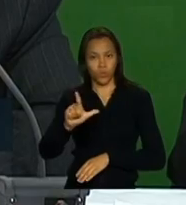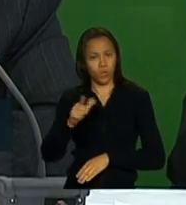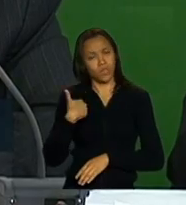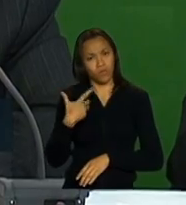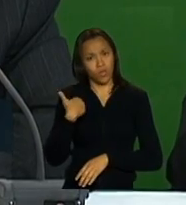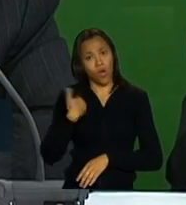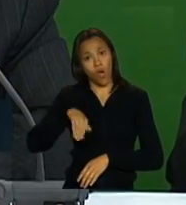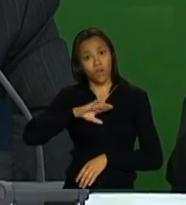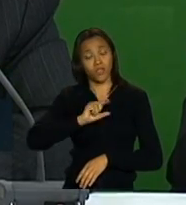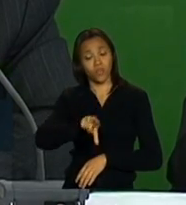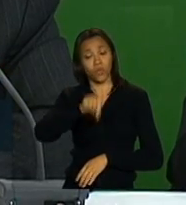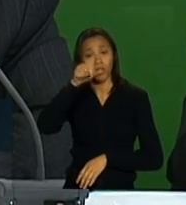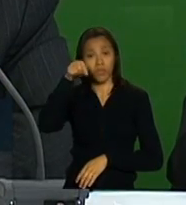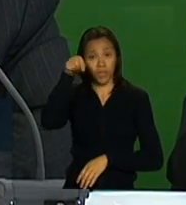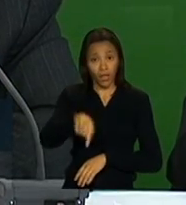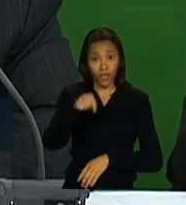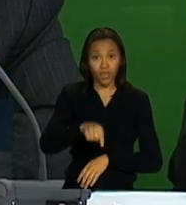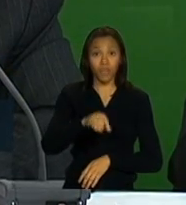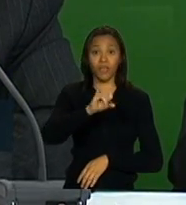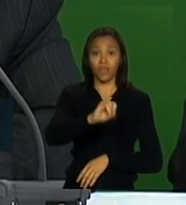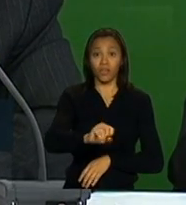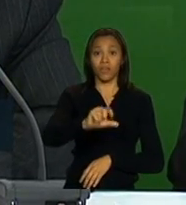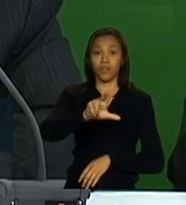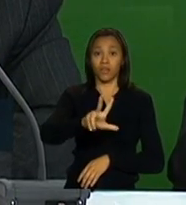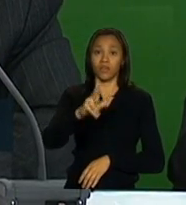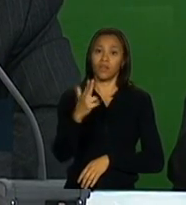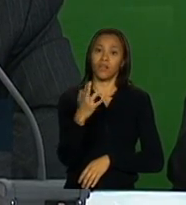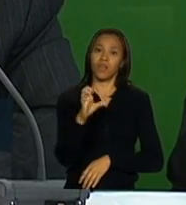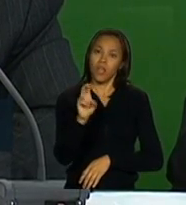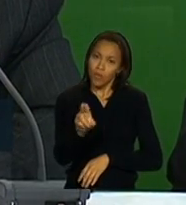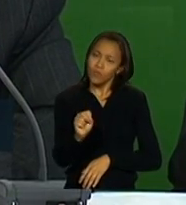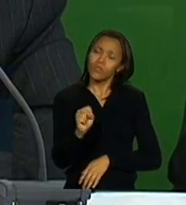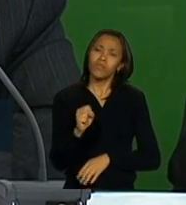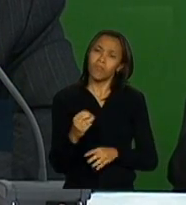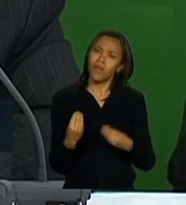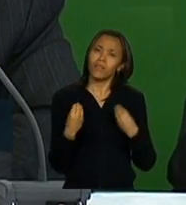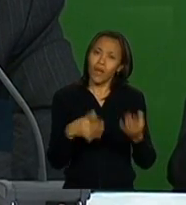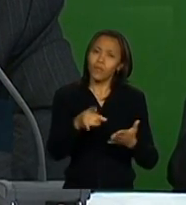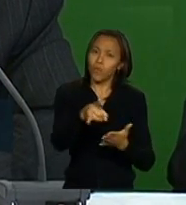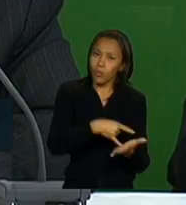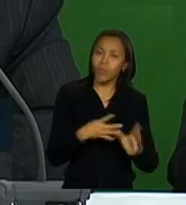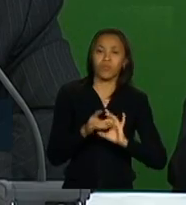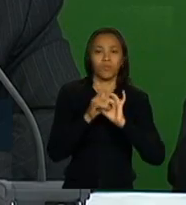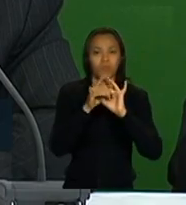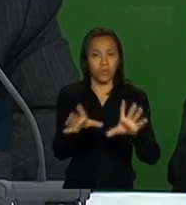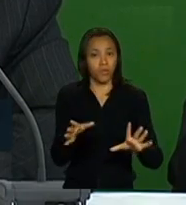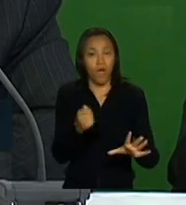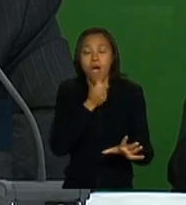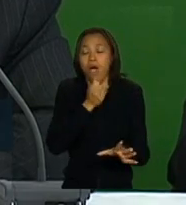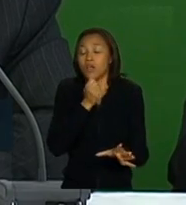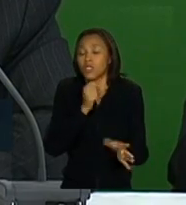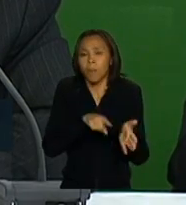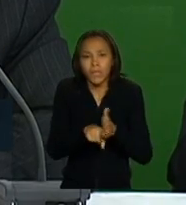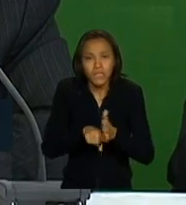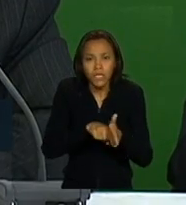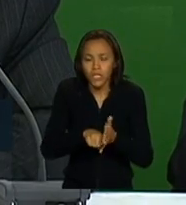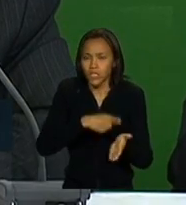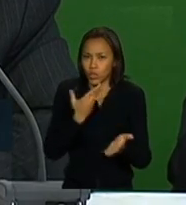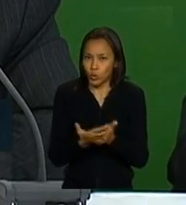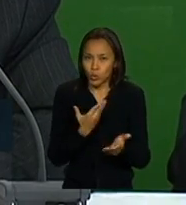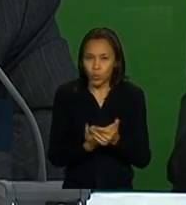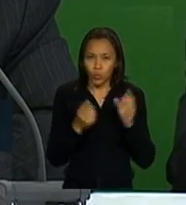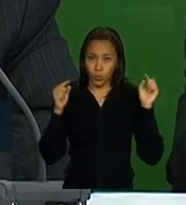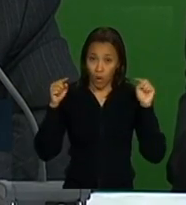para fazer essa concessão. Embora que a gente não tenha nenhum estudo ainda. Ninguém tem estudo nenhum com